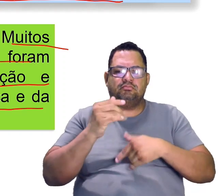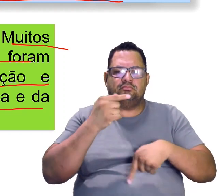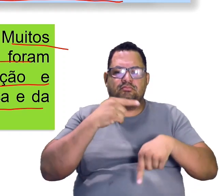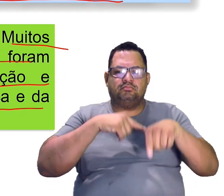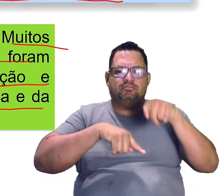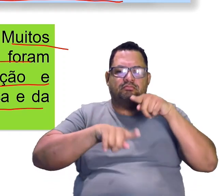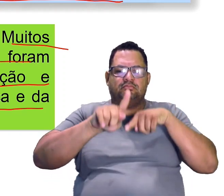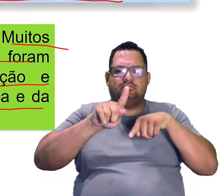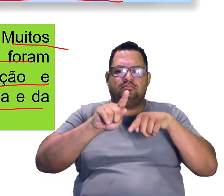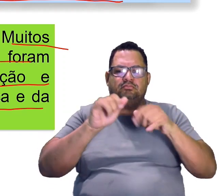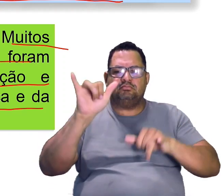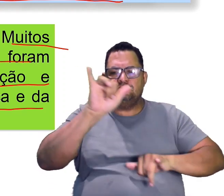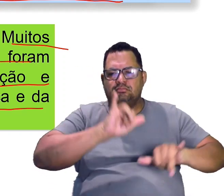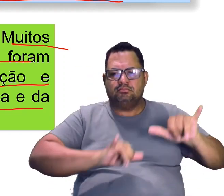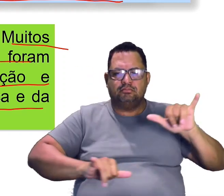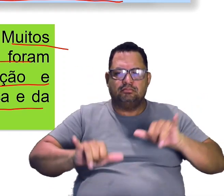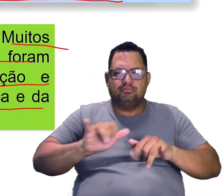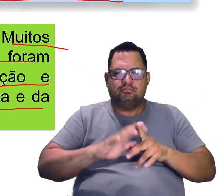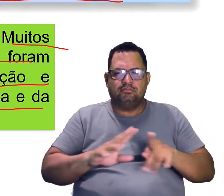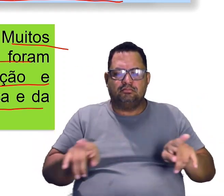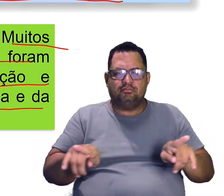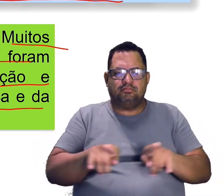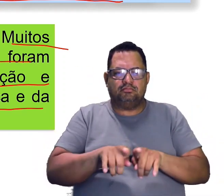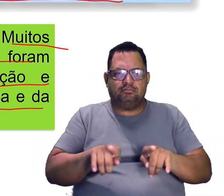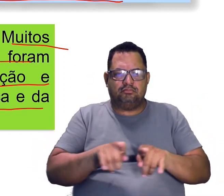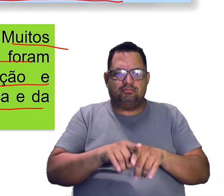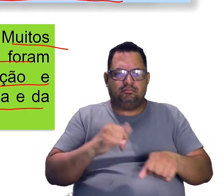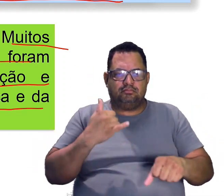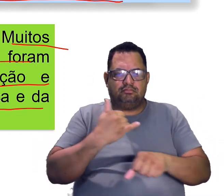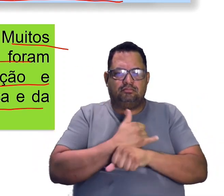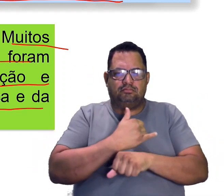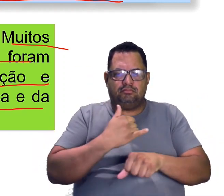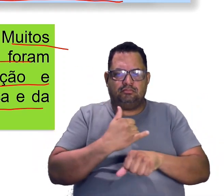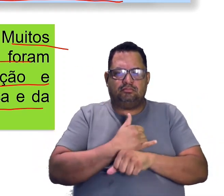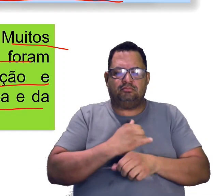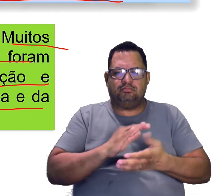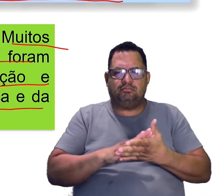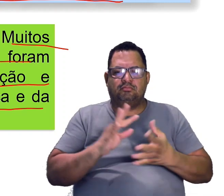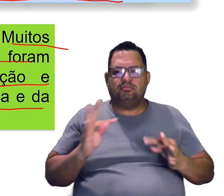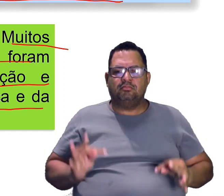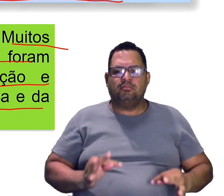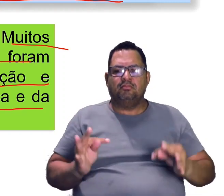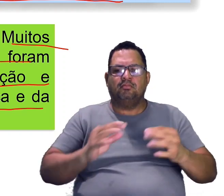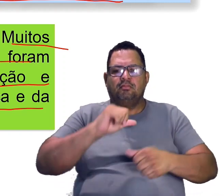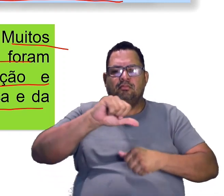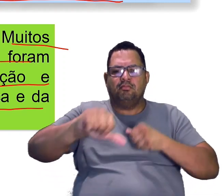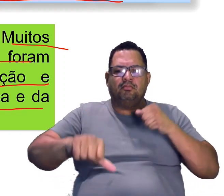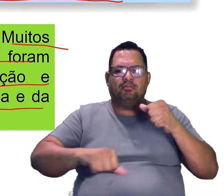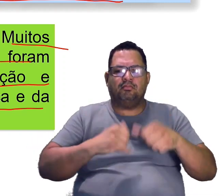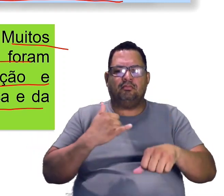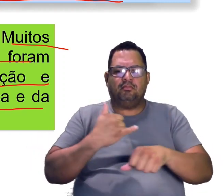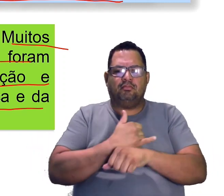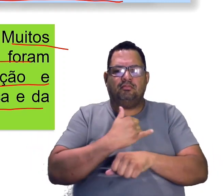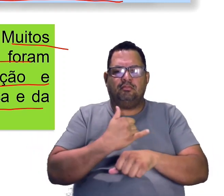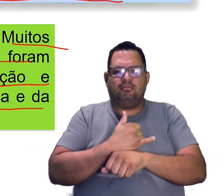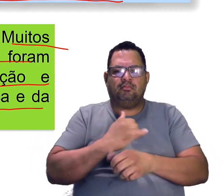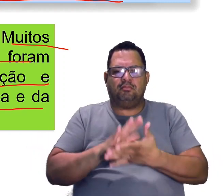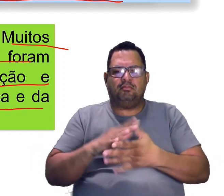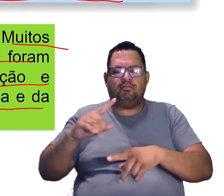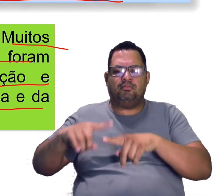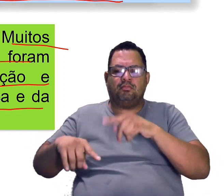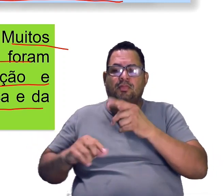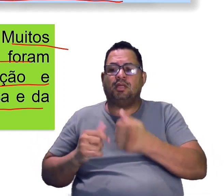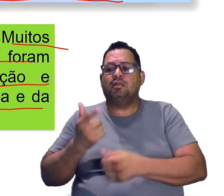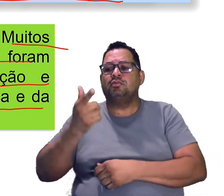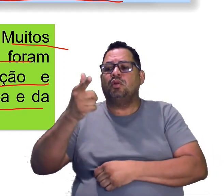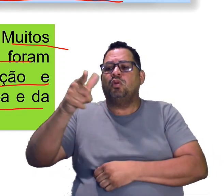da metalurgia. Metalurgia é o fato ou as técnicas de transformar metais em acessório. Por